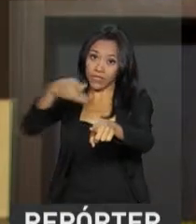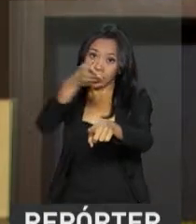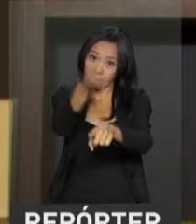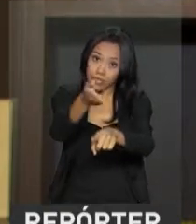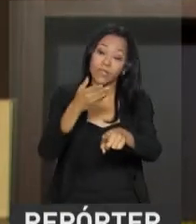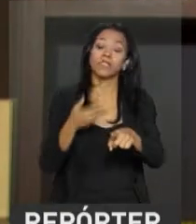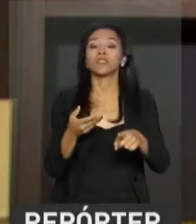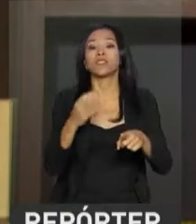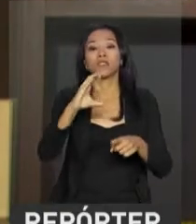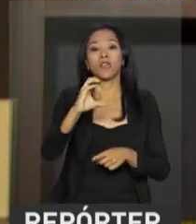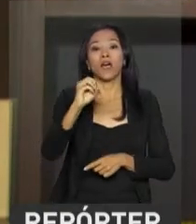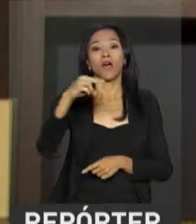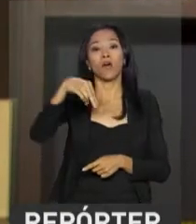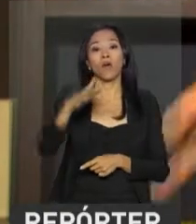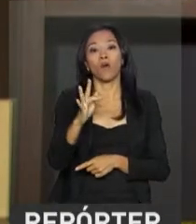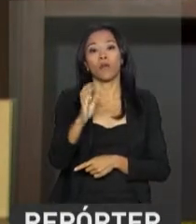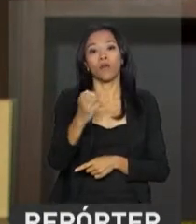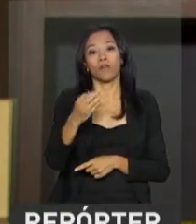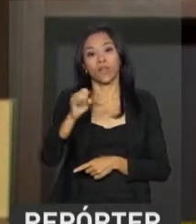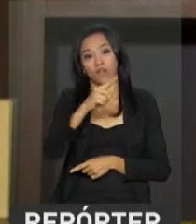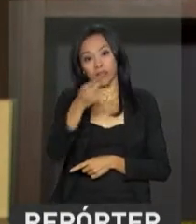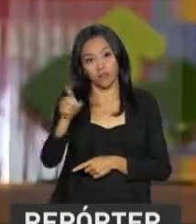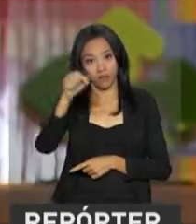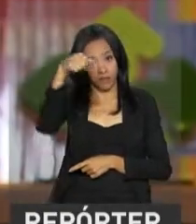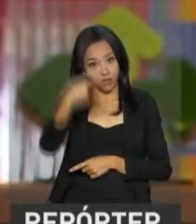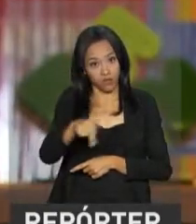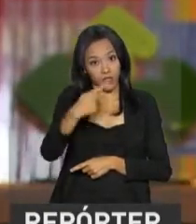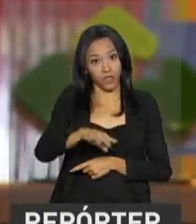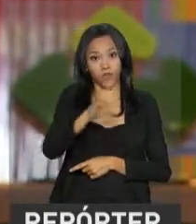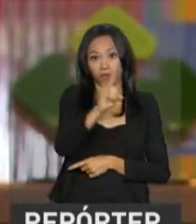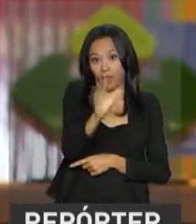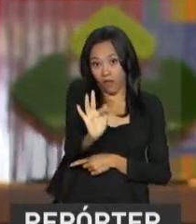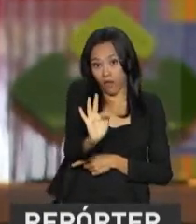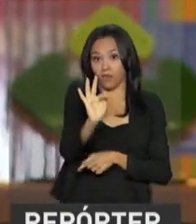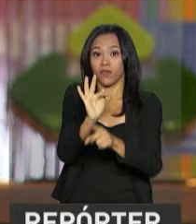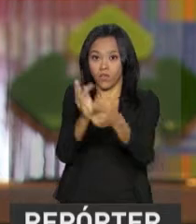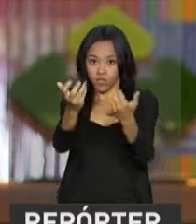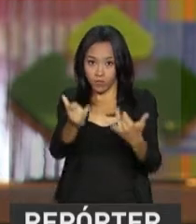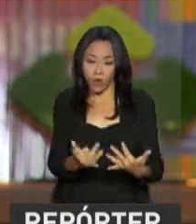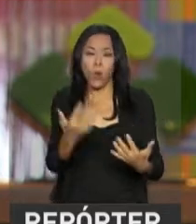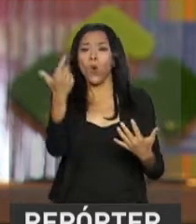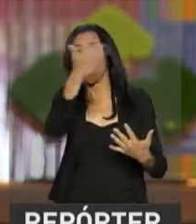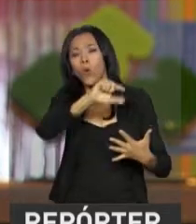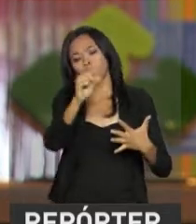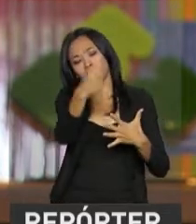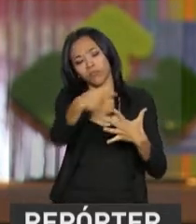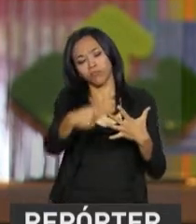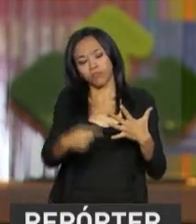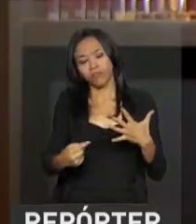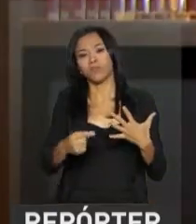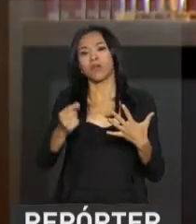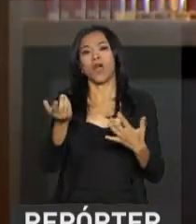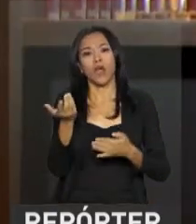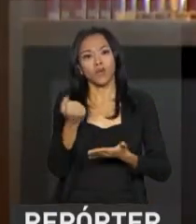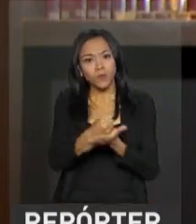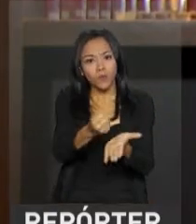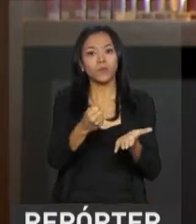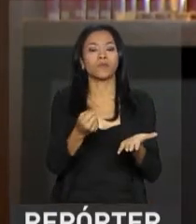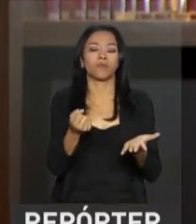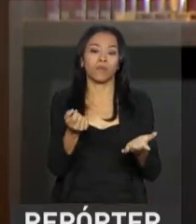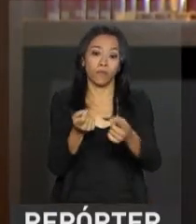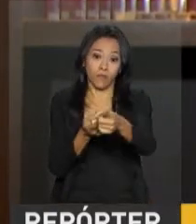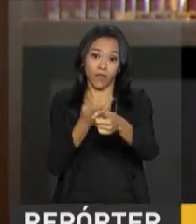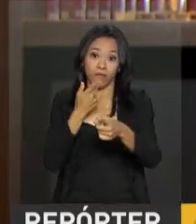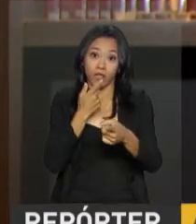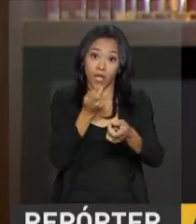Bens, Serviços e Turismo do Distrito Federal, outros fatores também influenciam o otimismo neste Natal. A economia começa a